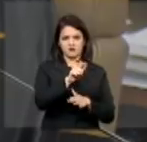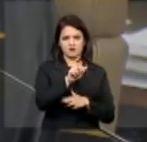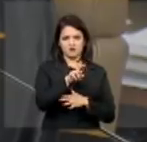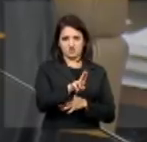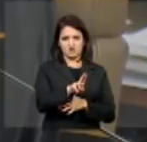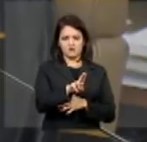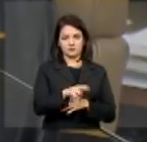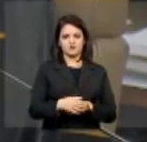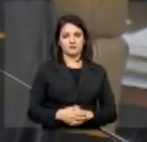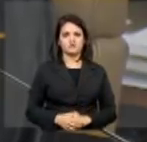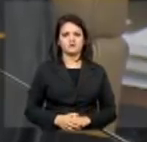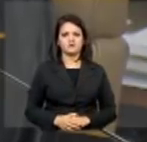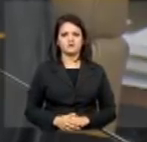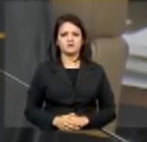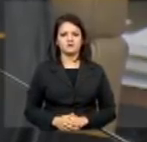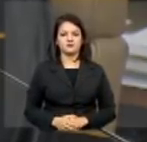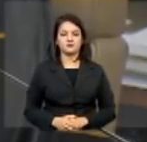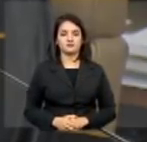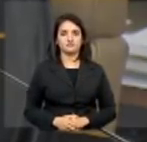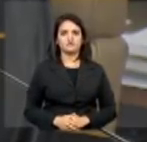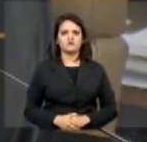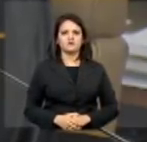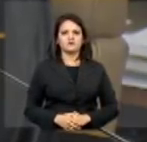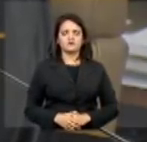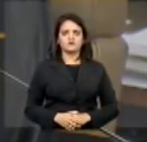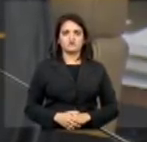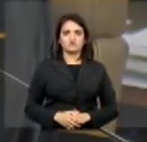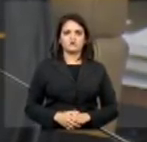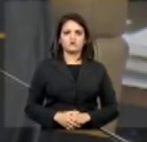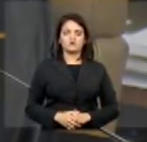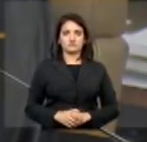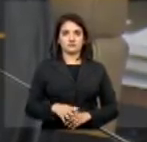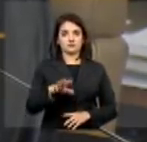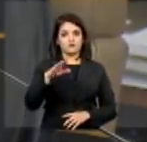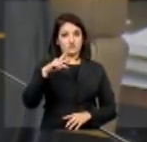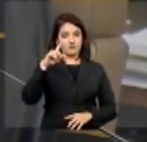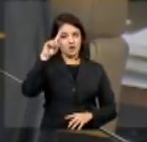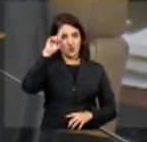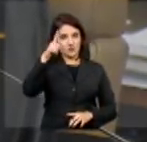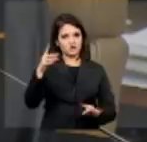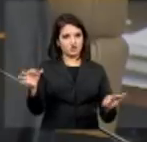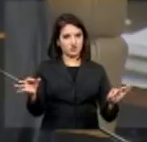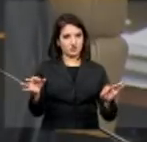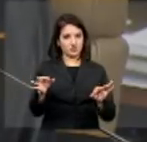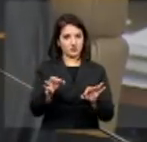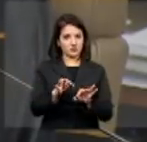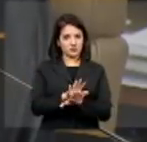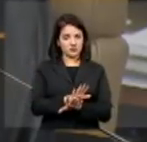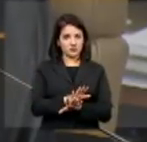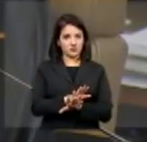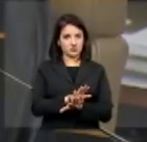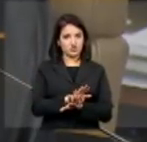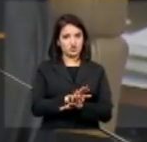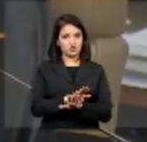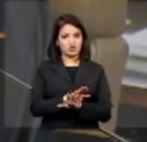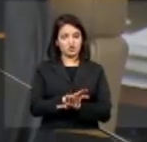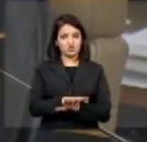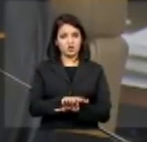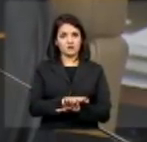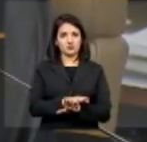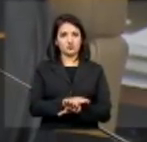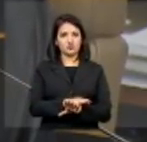juiz de primeiro grau melhor dizendo ordenança nova abertura de vista de vista a defesa do